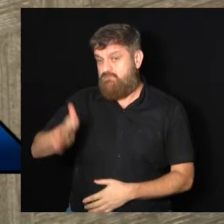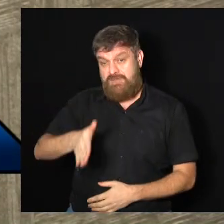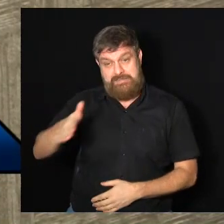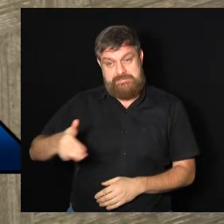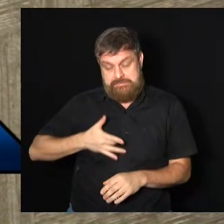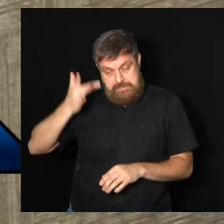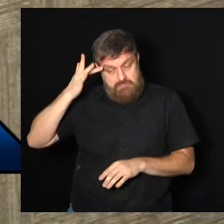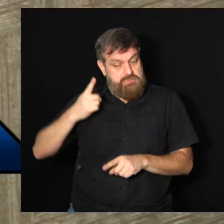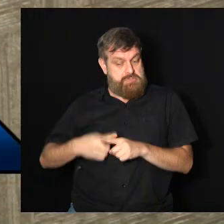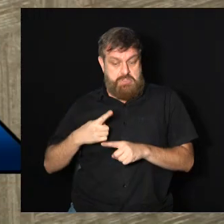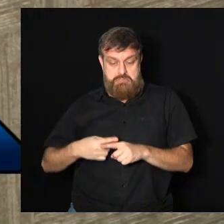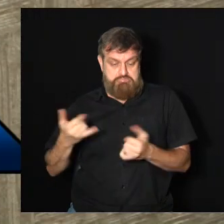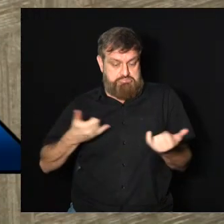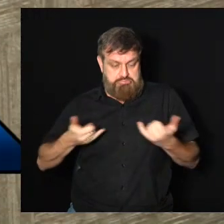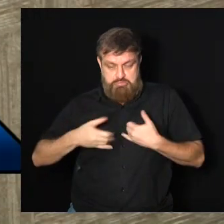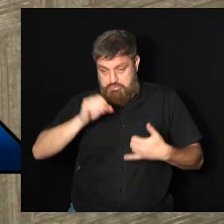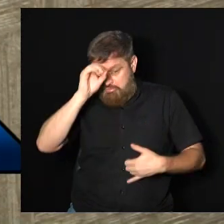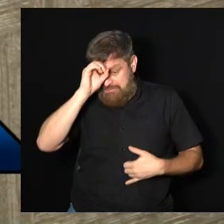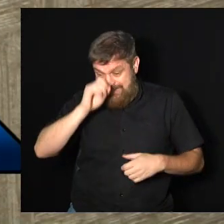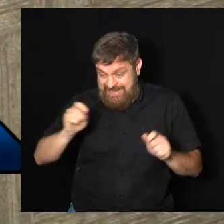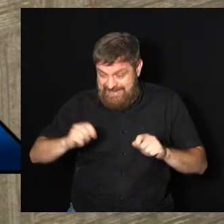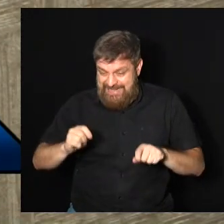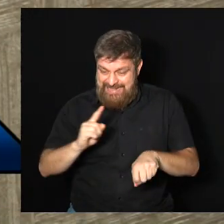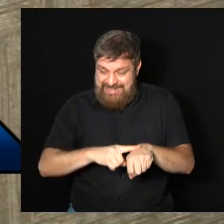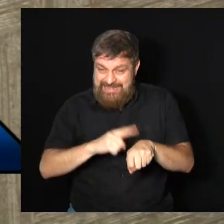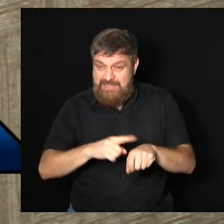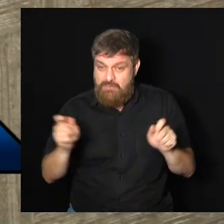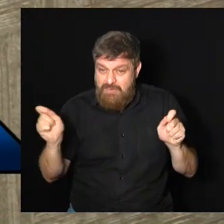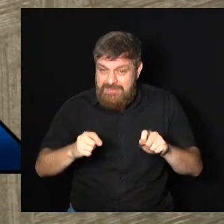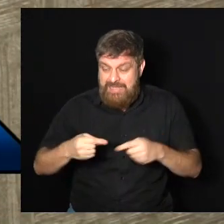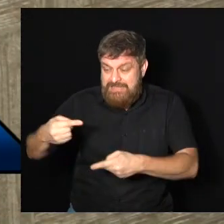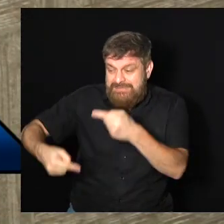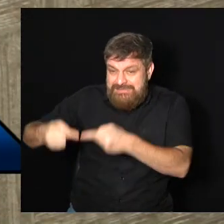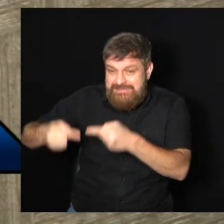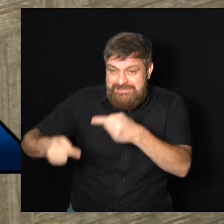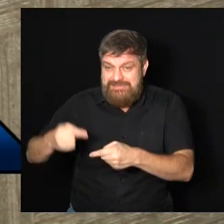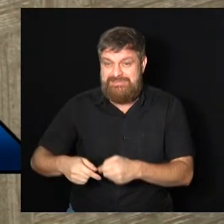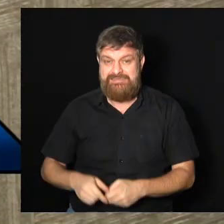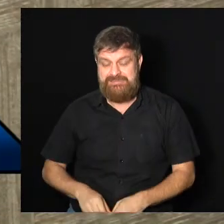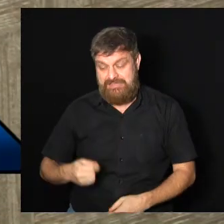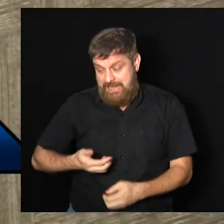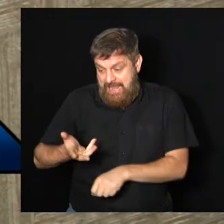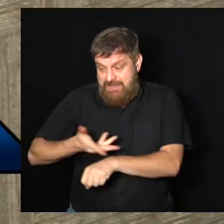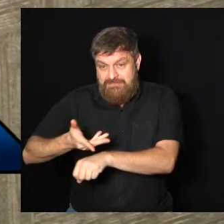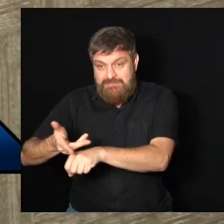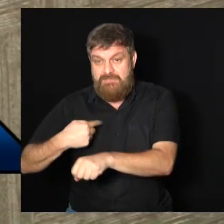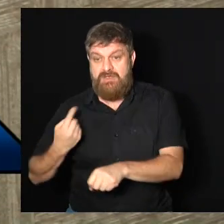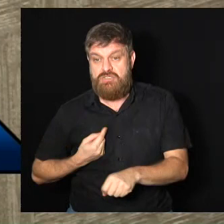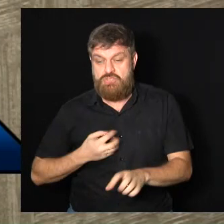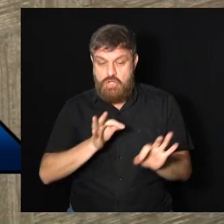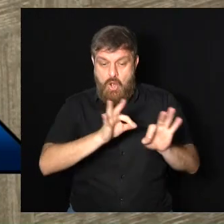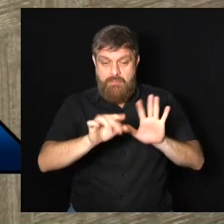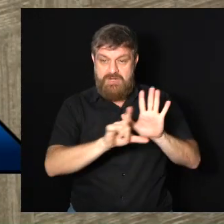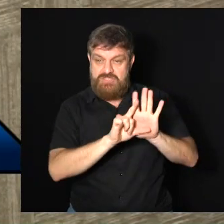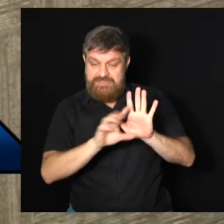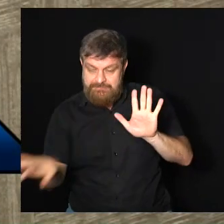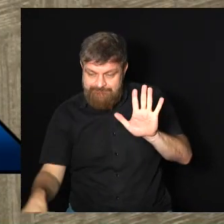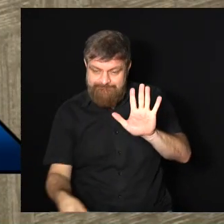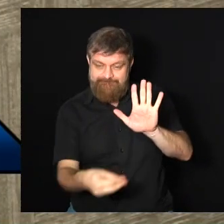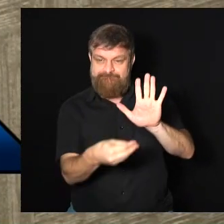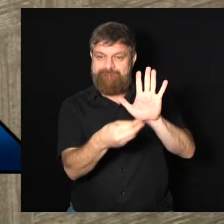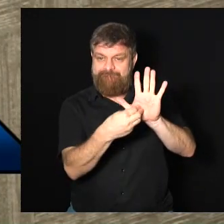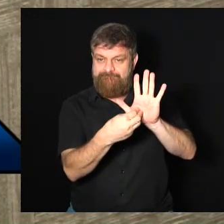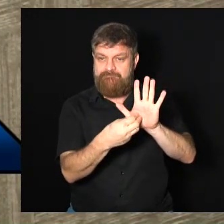ou o motivo. Eu acho que dá até tempo de fazer a abertura dessa discussão, se for possível, para que coloque no processo